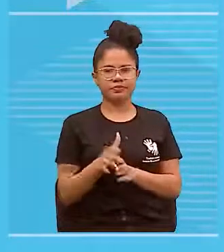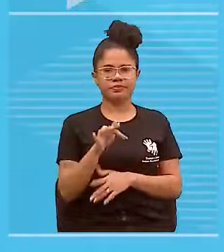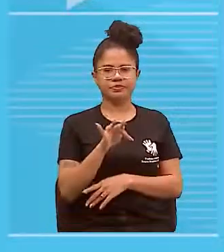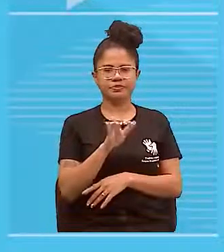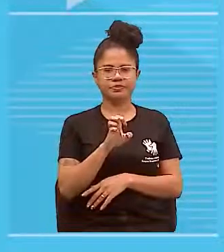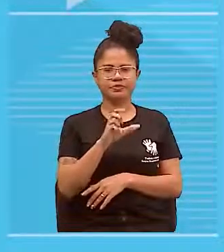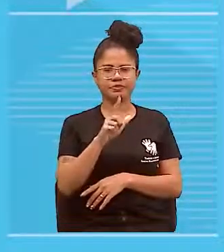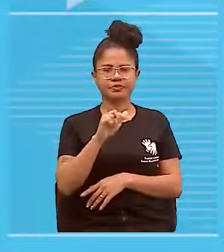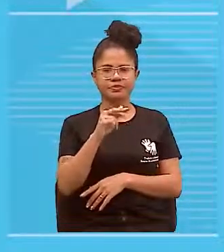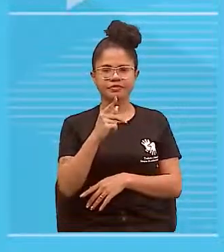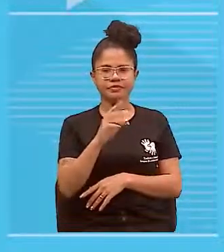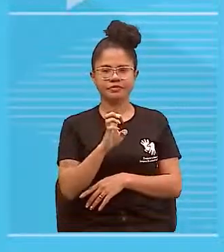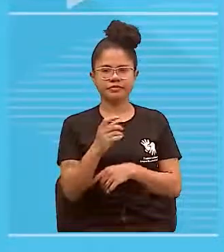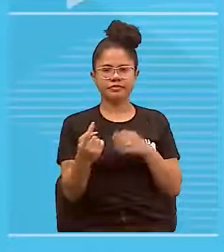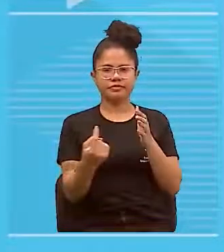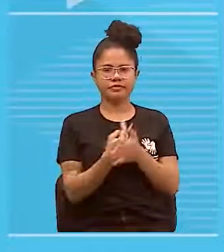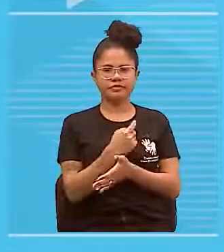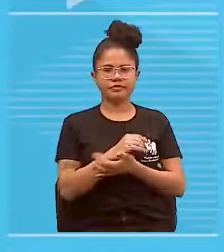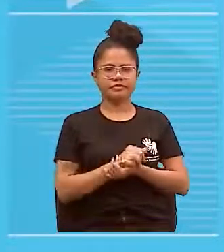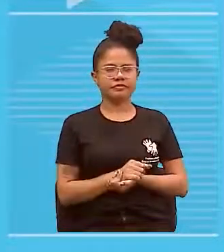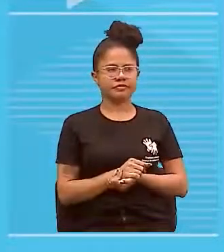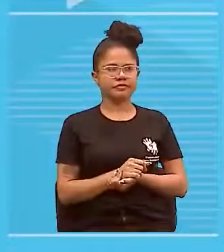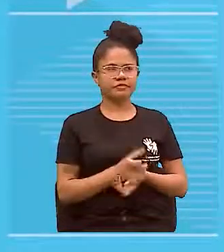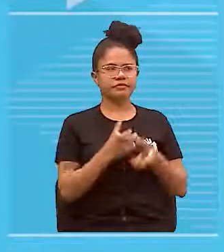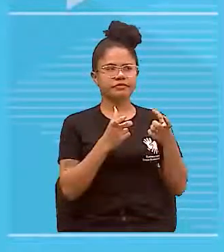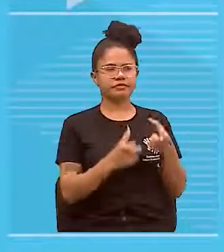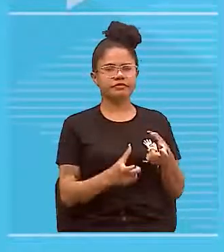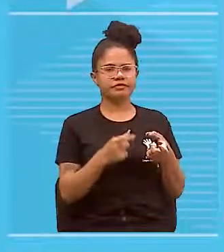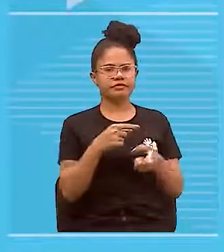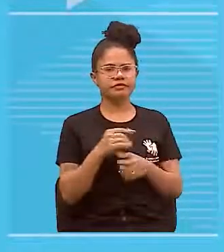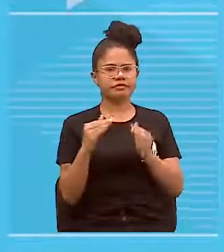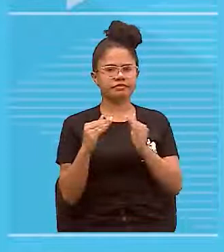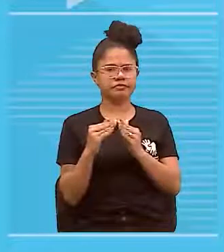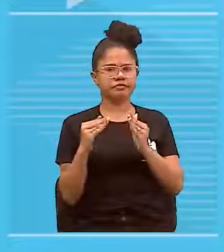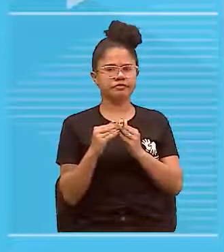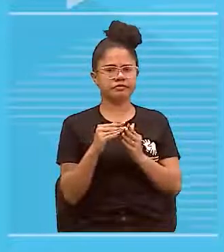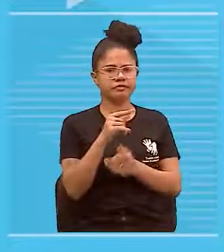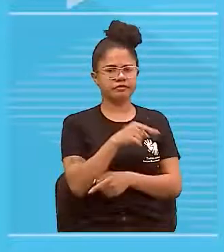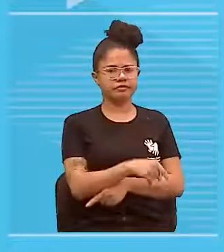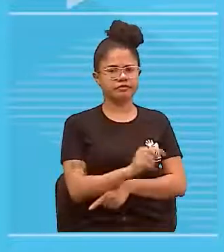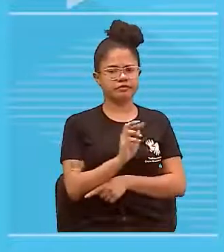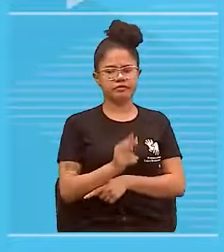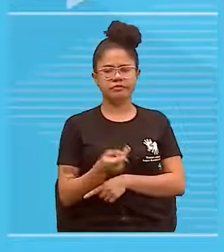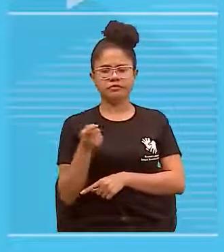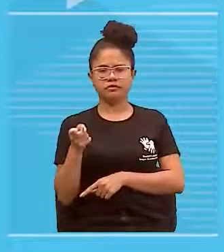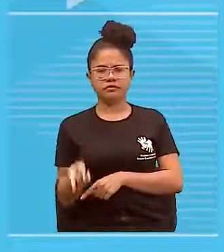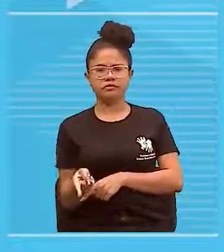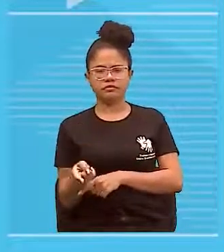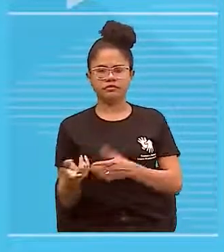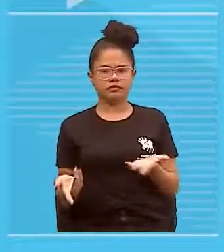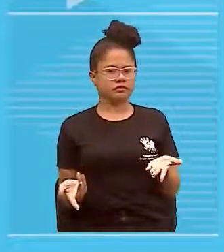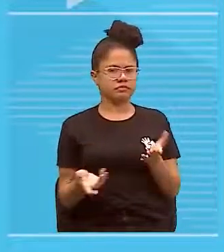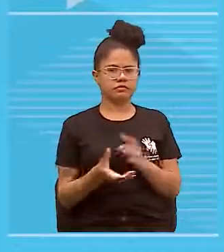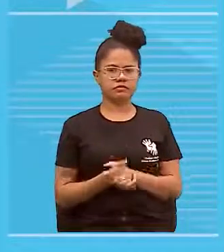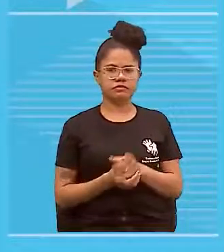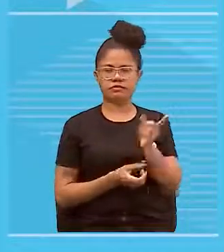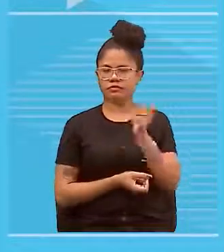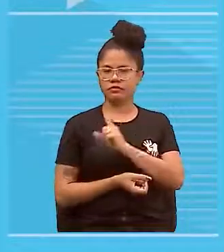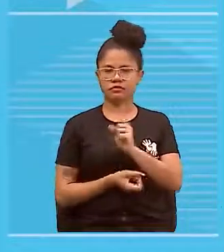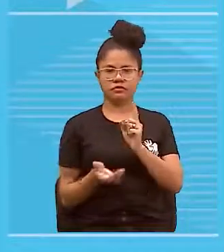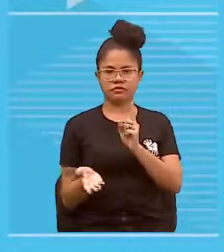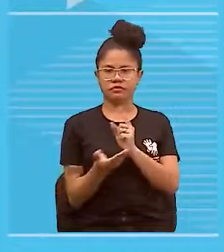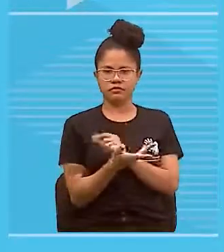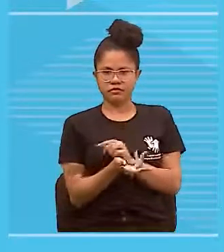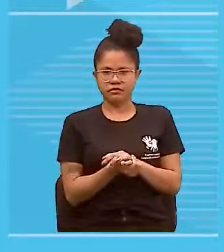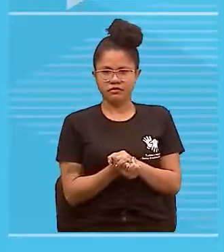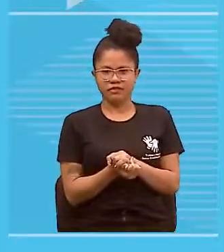muito interessante aqui. Professora, o local onde ele se abriga não seria o nicho? Olha, Felipe, não